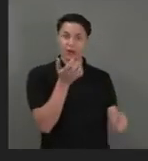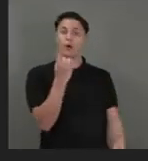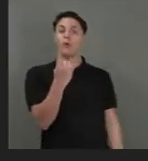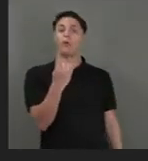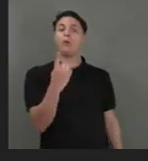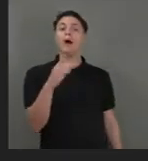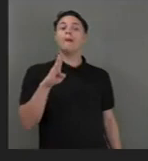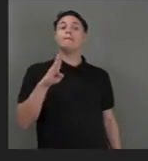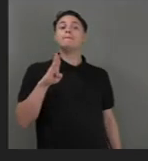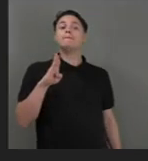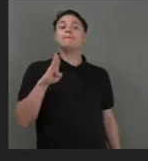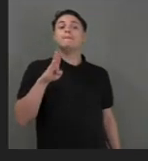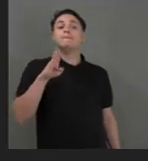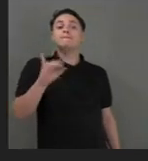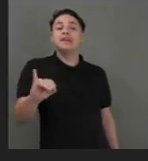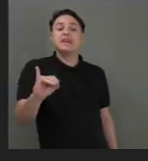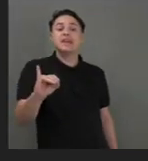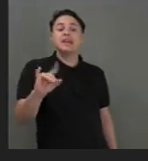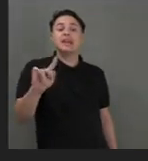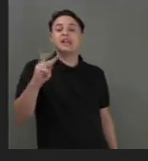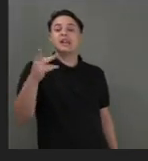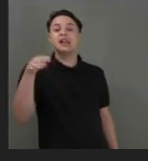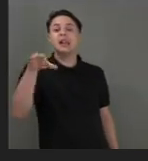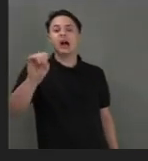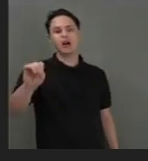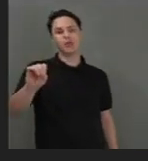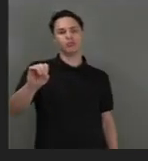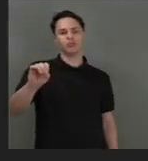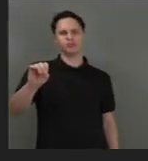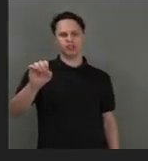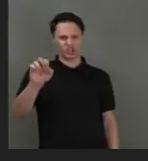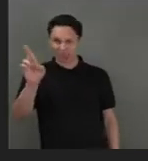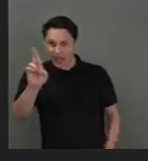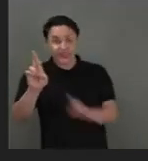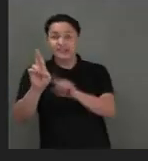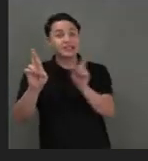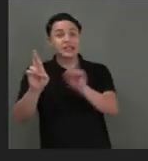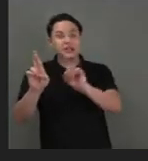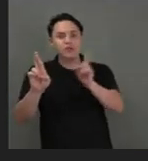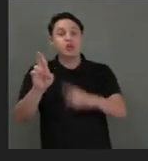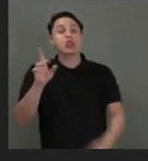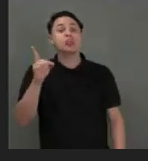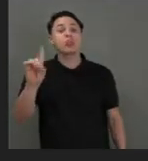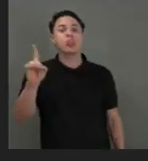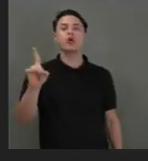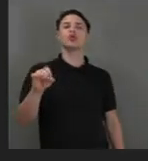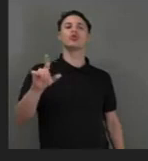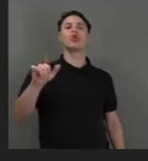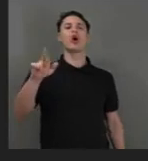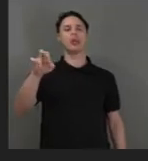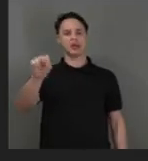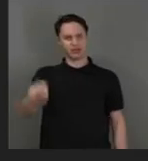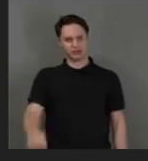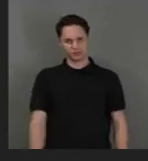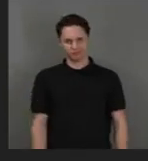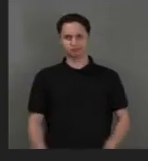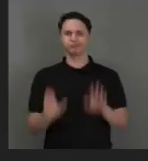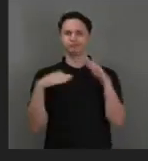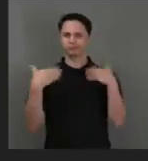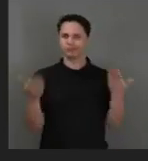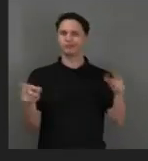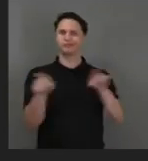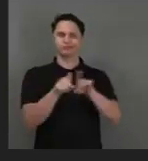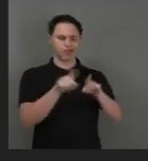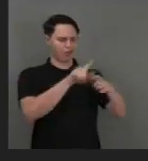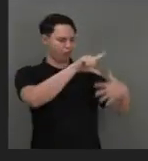de índio, $1 bilhão junto ao Banco de Desenvolvimento da América Latina e também junto